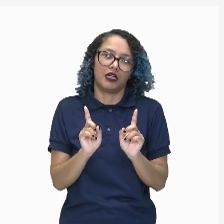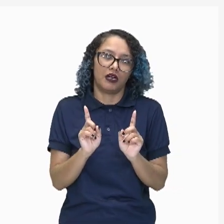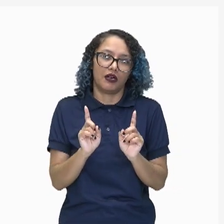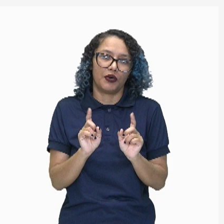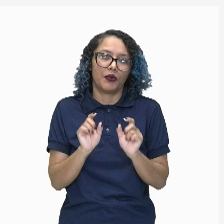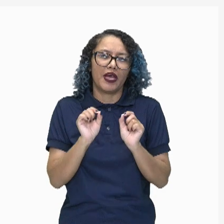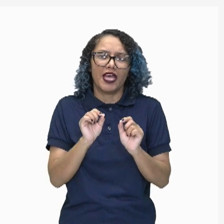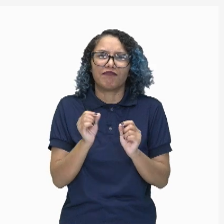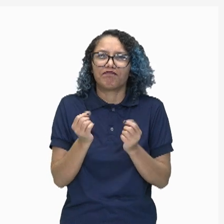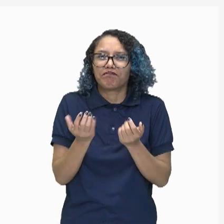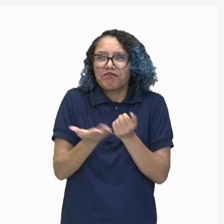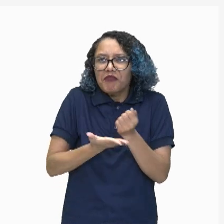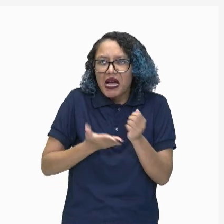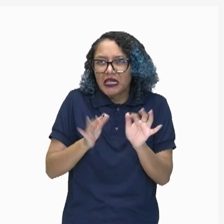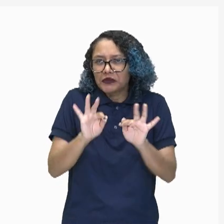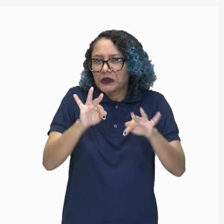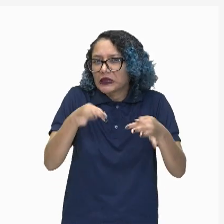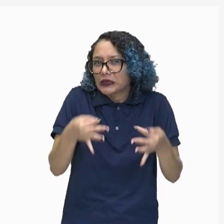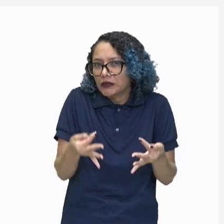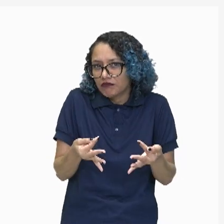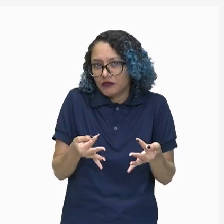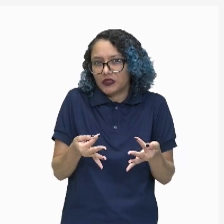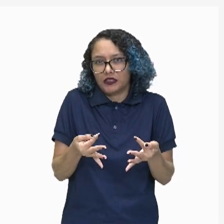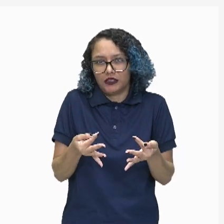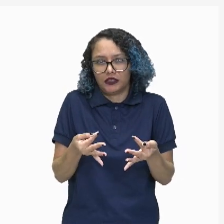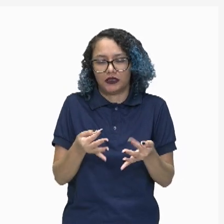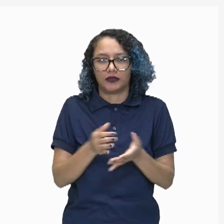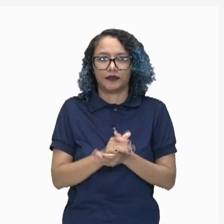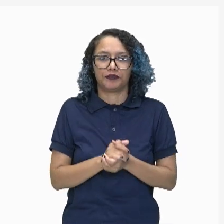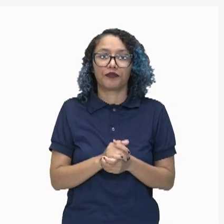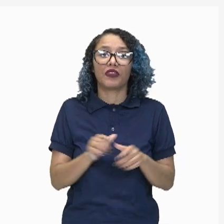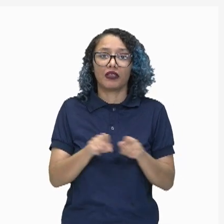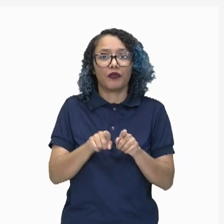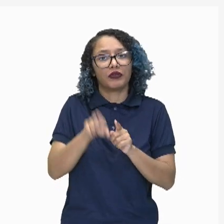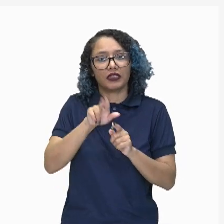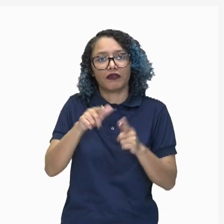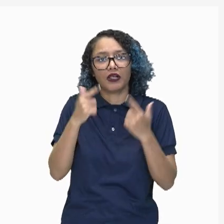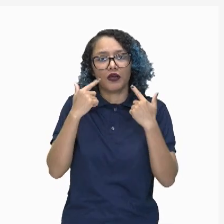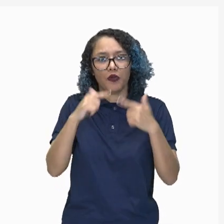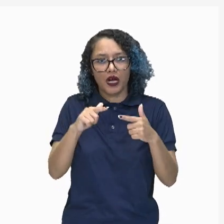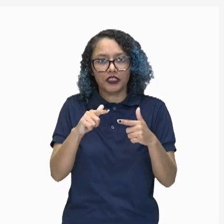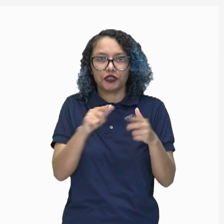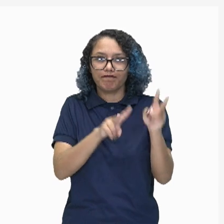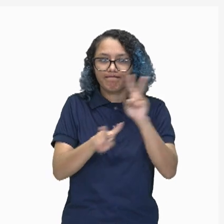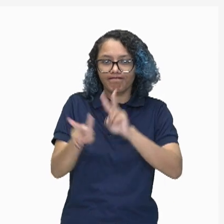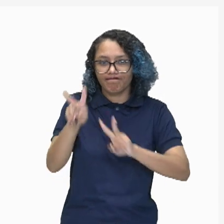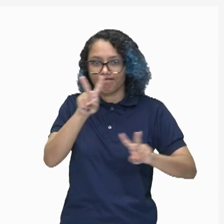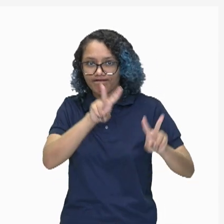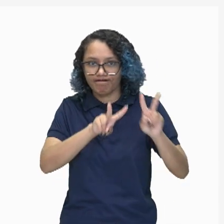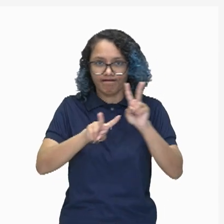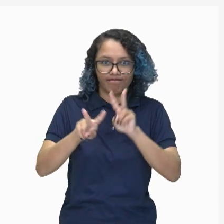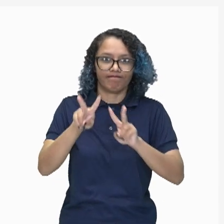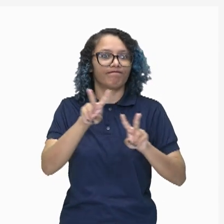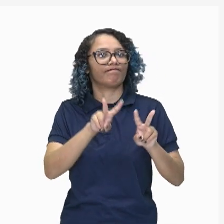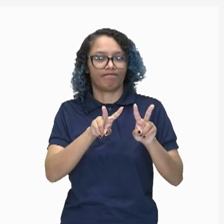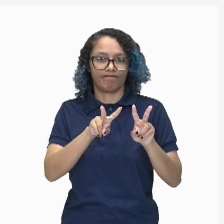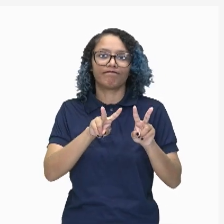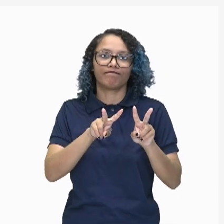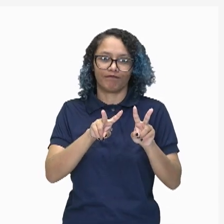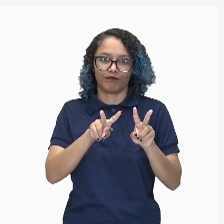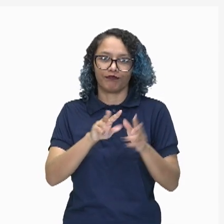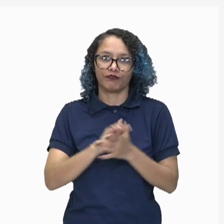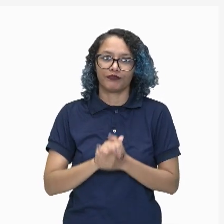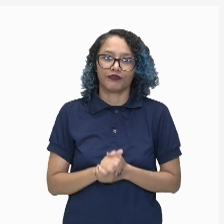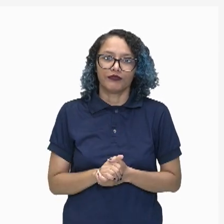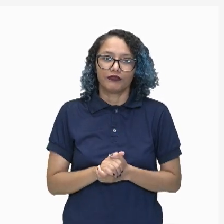muito mais sensível. Então ele usava uma linguagem concreta e visual, muito visual. O poema em si, ele tem essa característica. Você